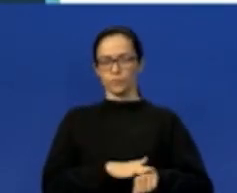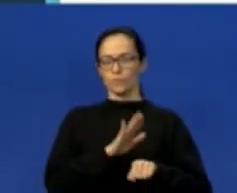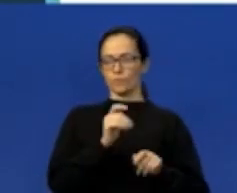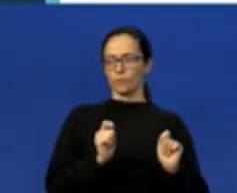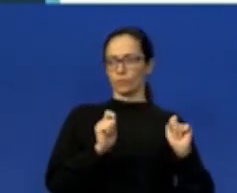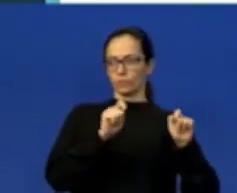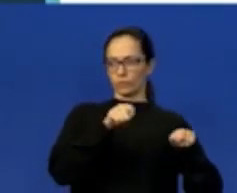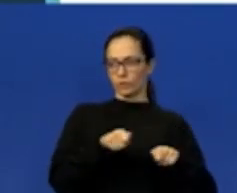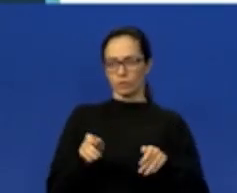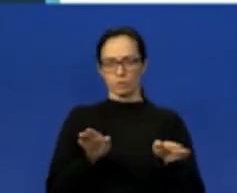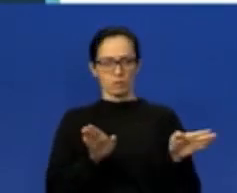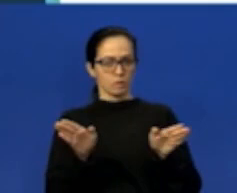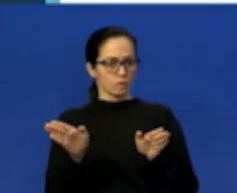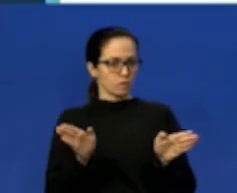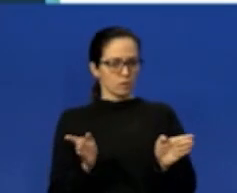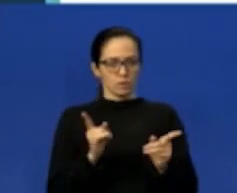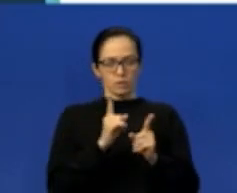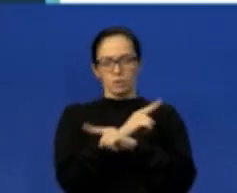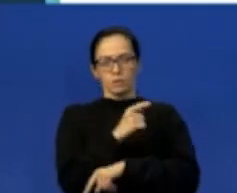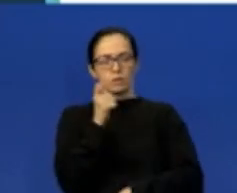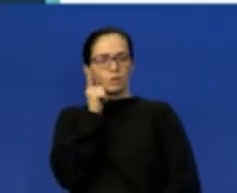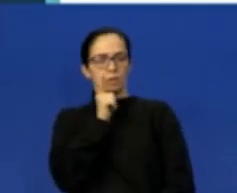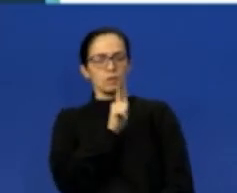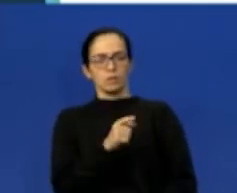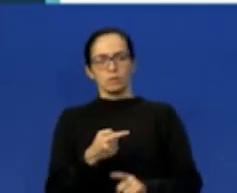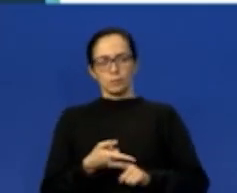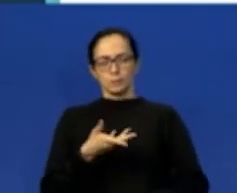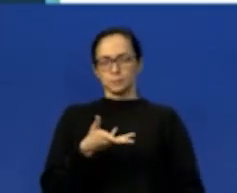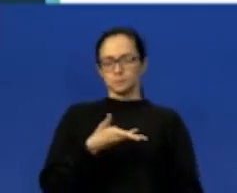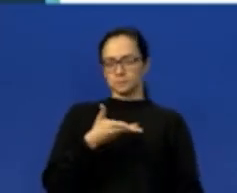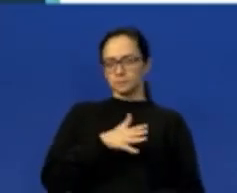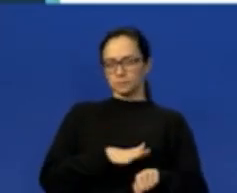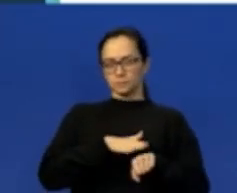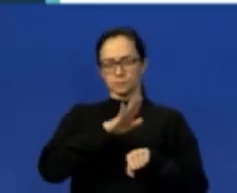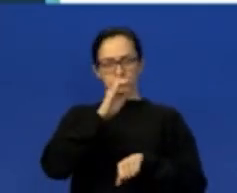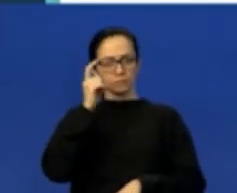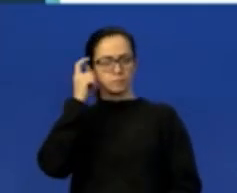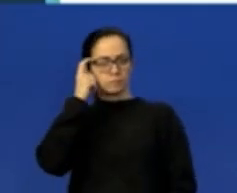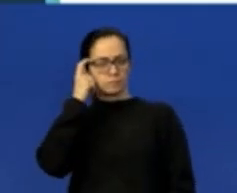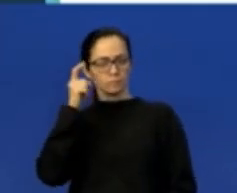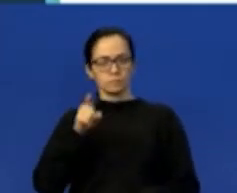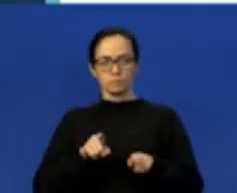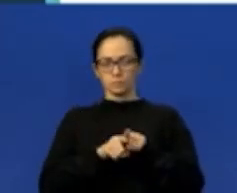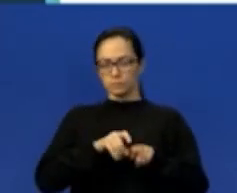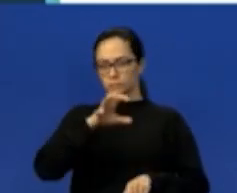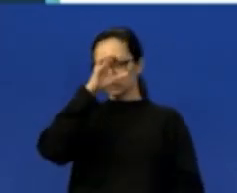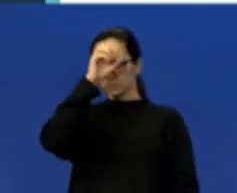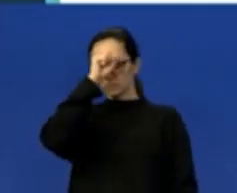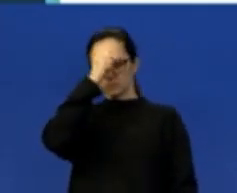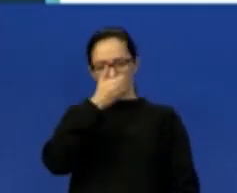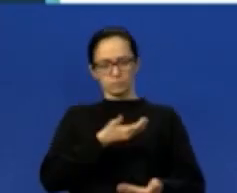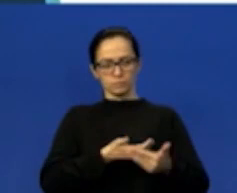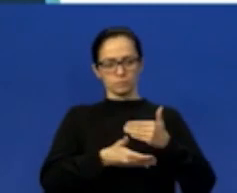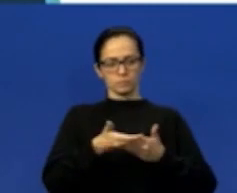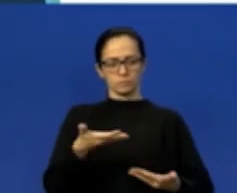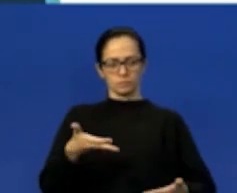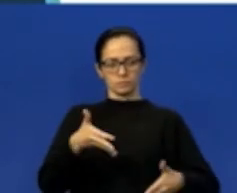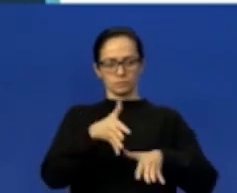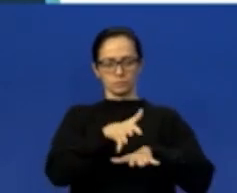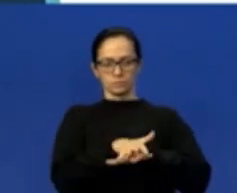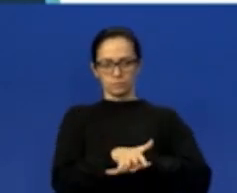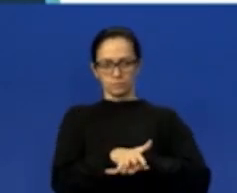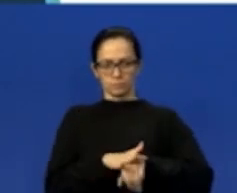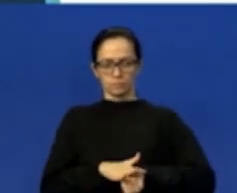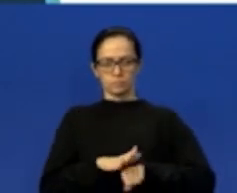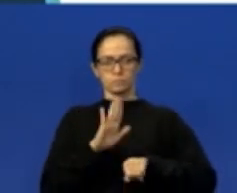consegue trocar de direção, ele fica mais ágil, né? Ele aprende a se relacionar ao ambiente